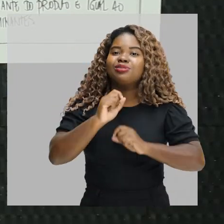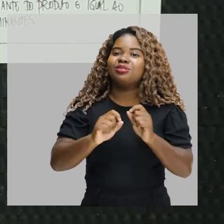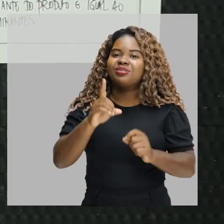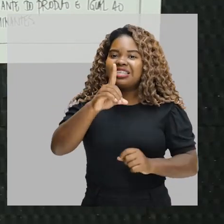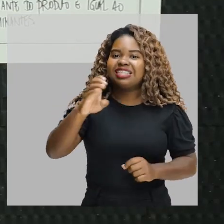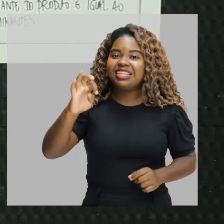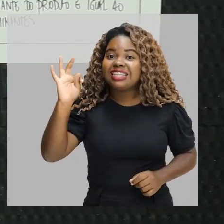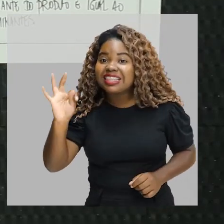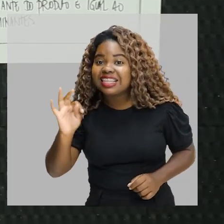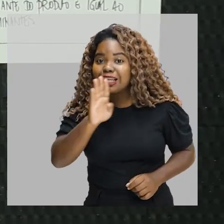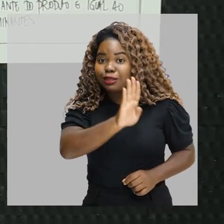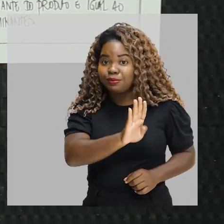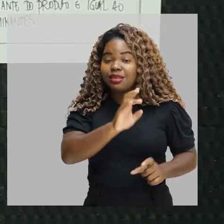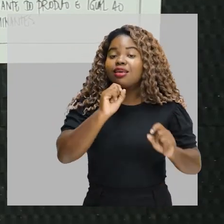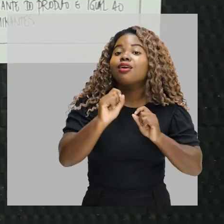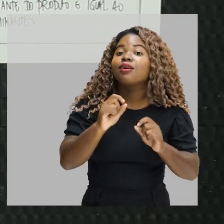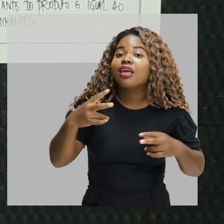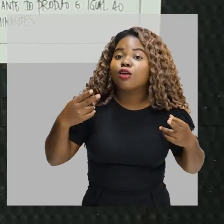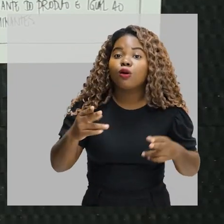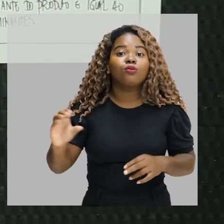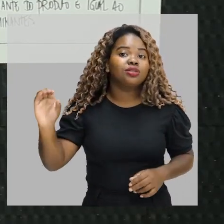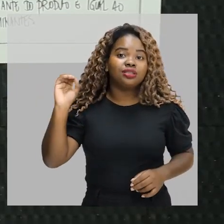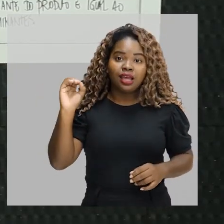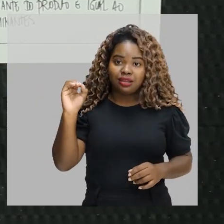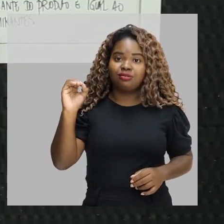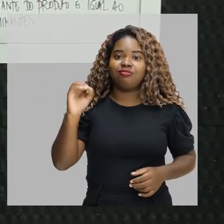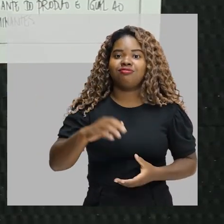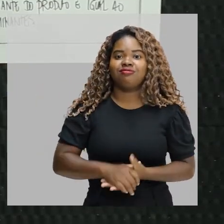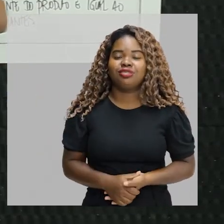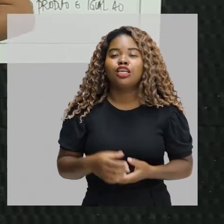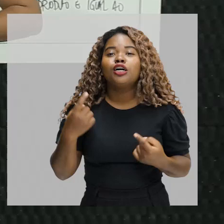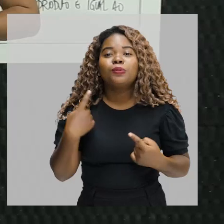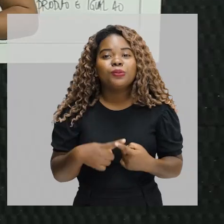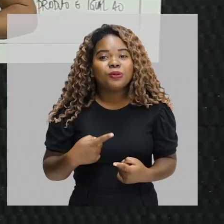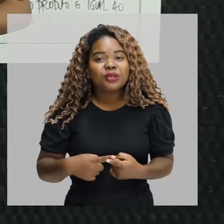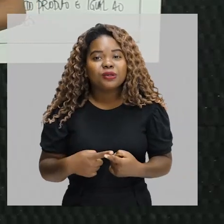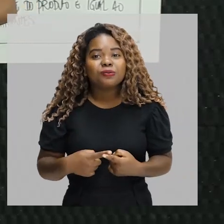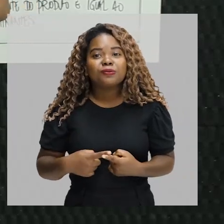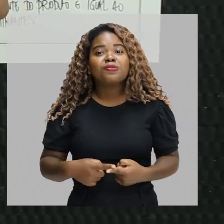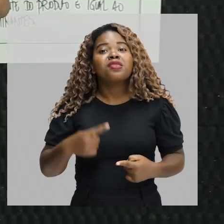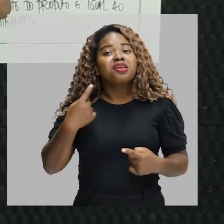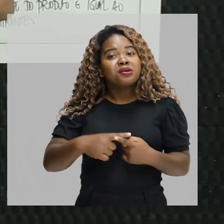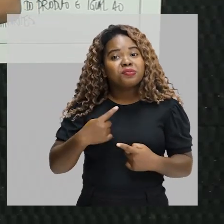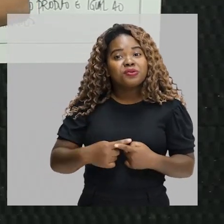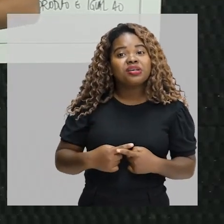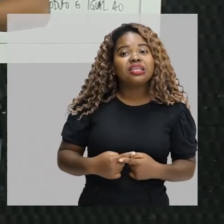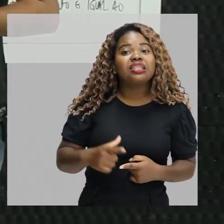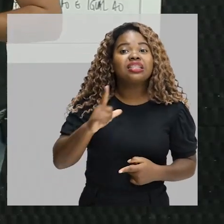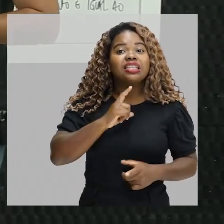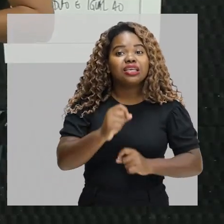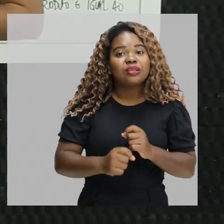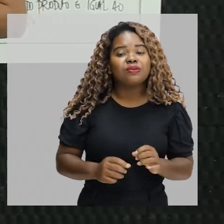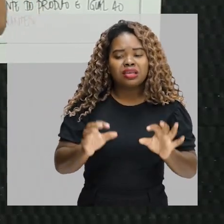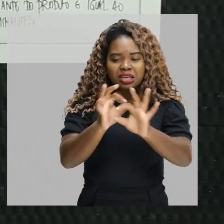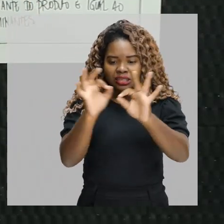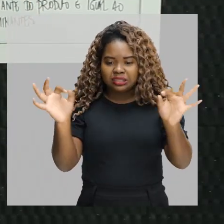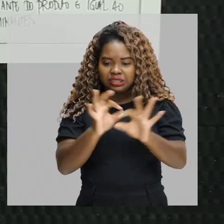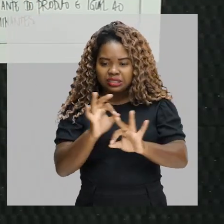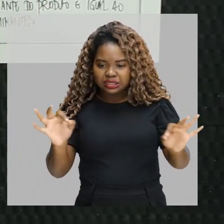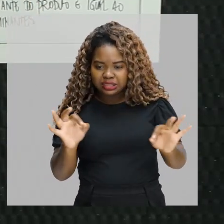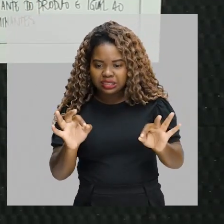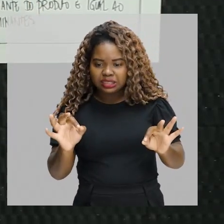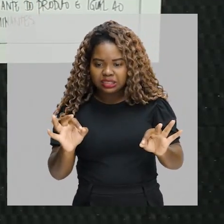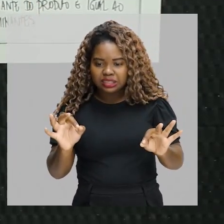da matriz B é igual a zero. Por quê? Porque ela possui uma das linhas ou